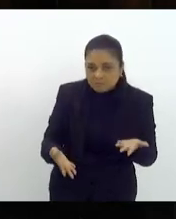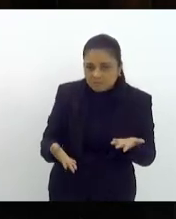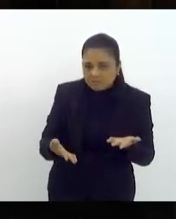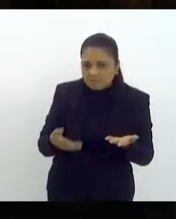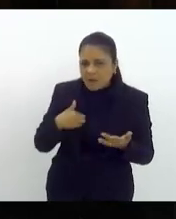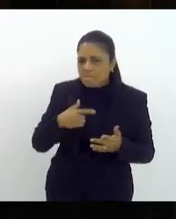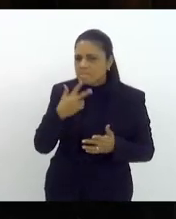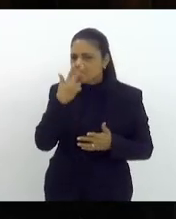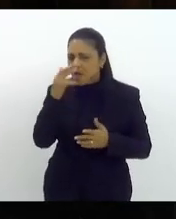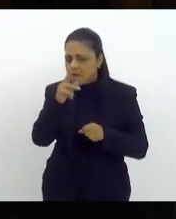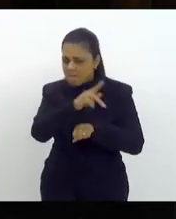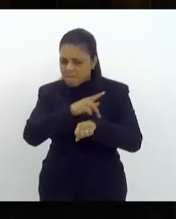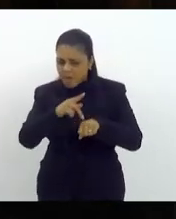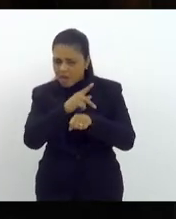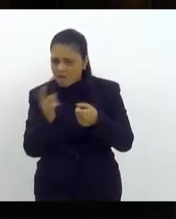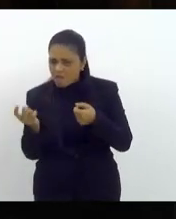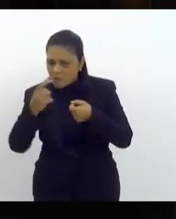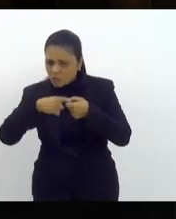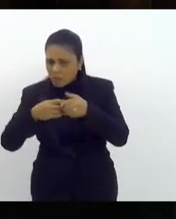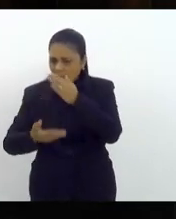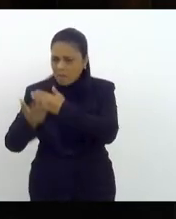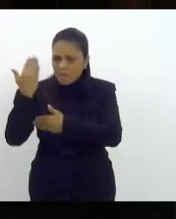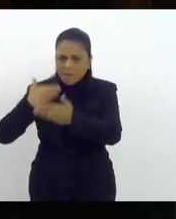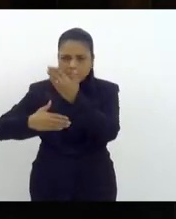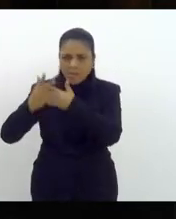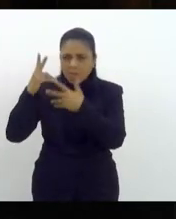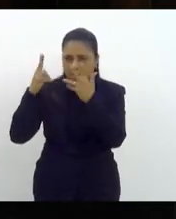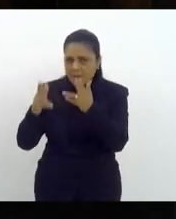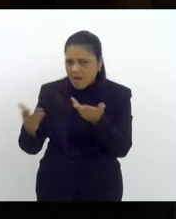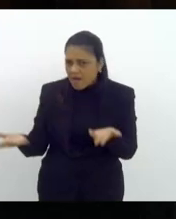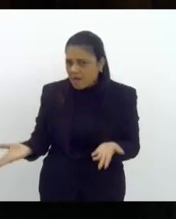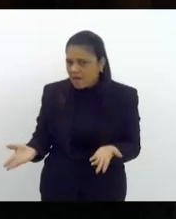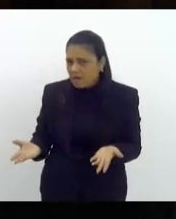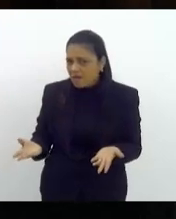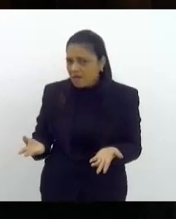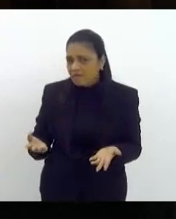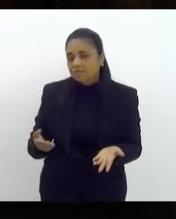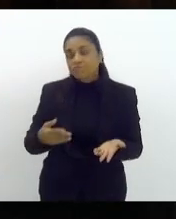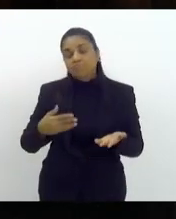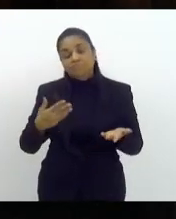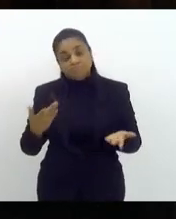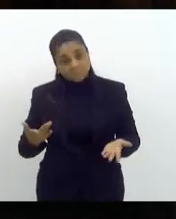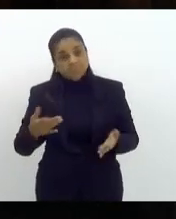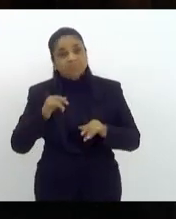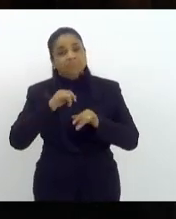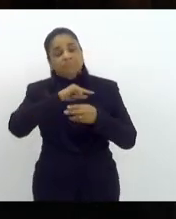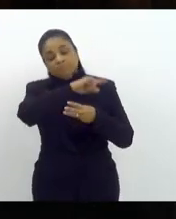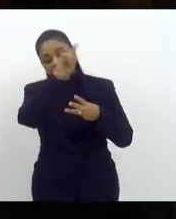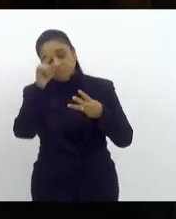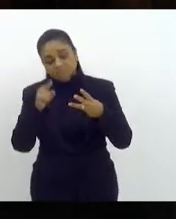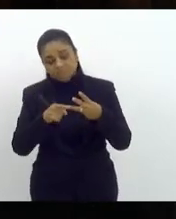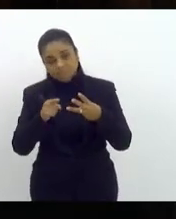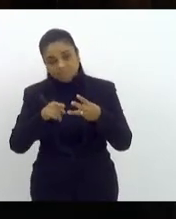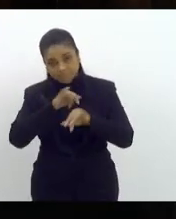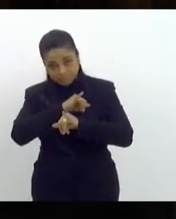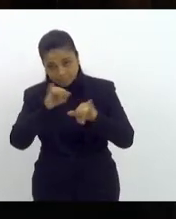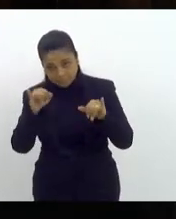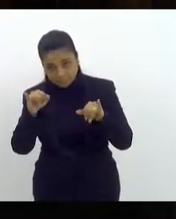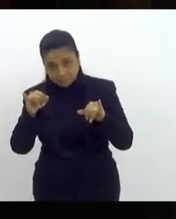a ser dessa forma e outra coisa aqui que eu quero falar com os isentos